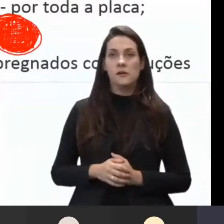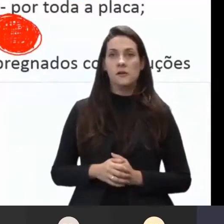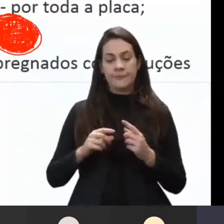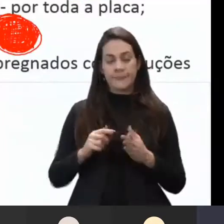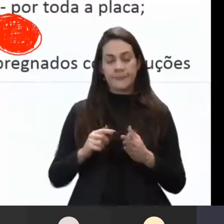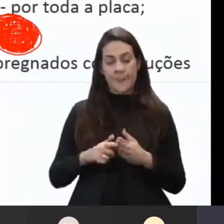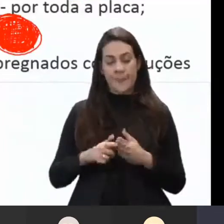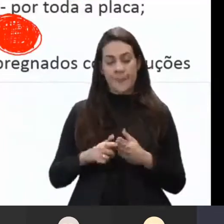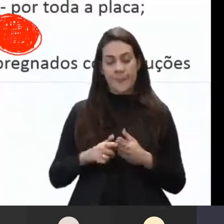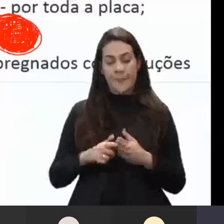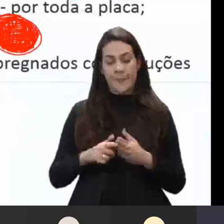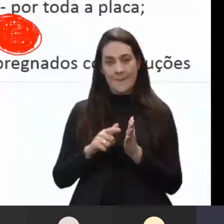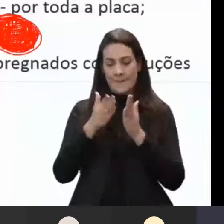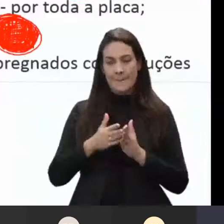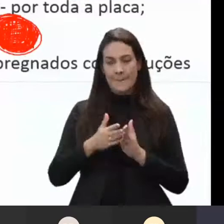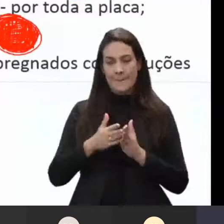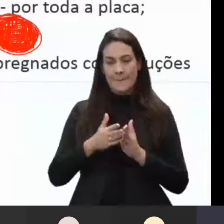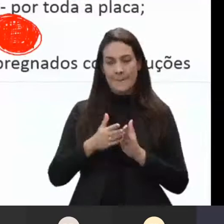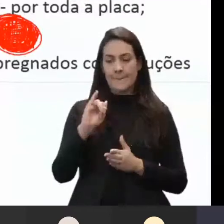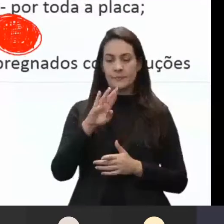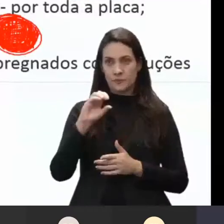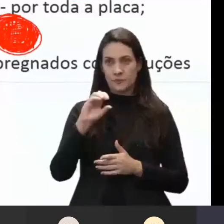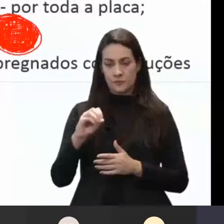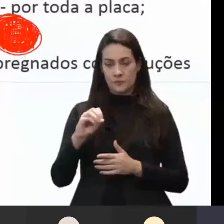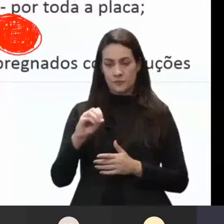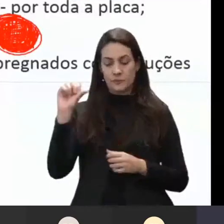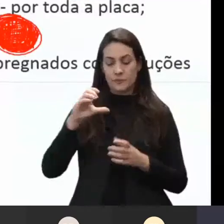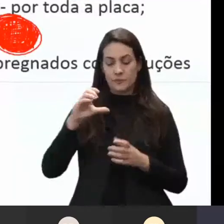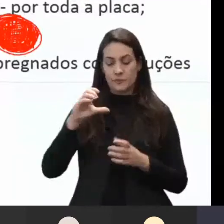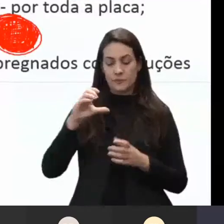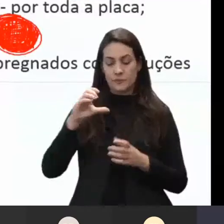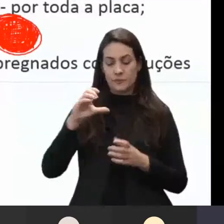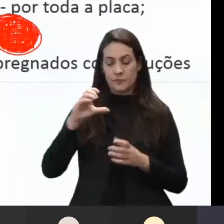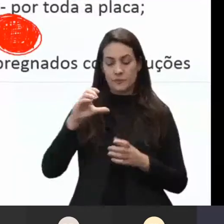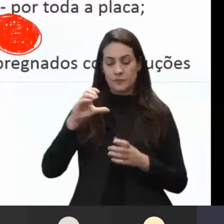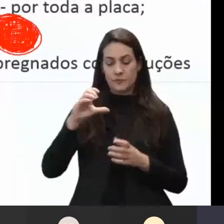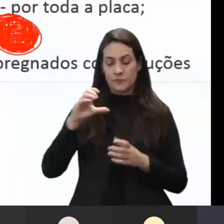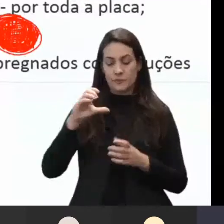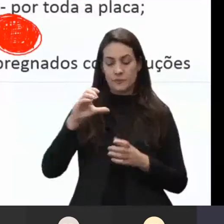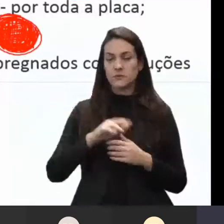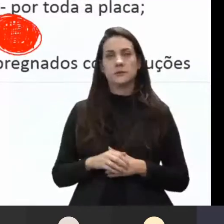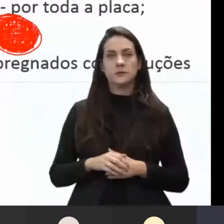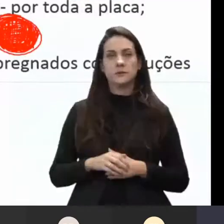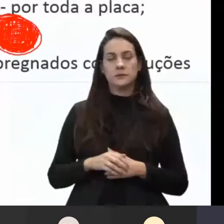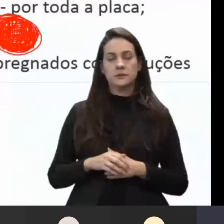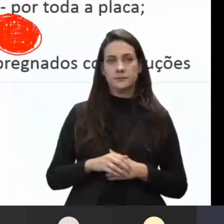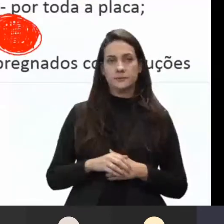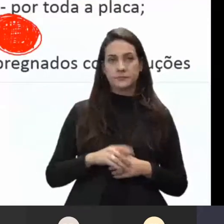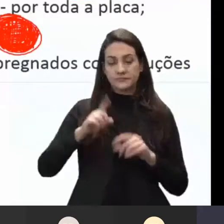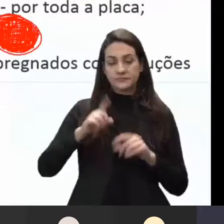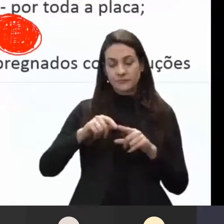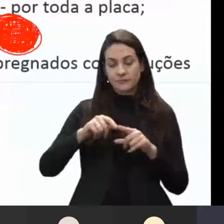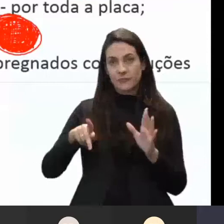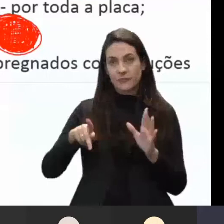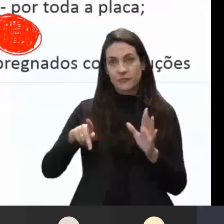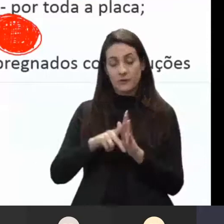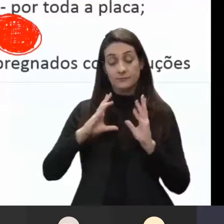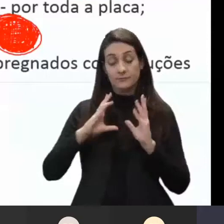previamente impregnados com soluções desinfetantes de hipoclorito de sódio a 0,5%, clorexidina